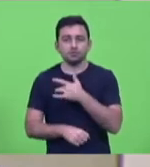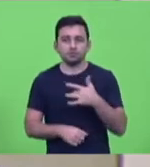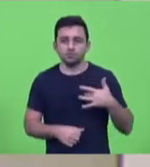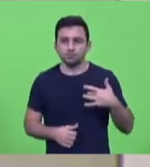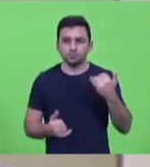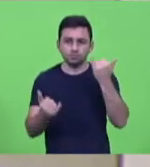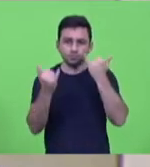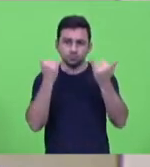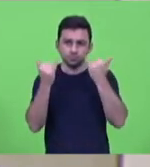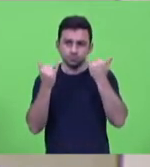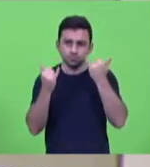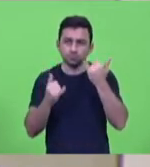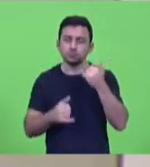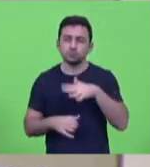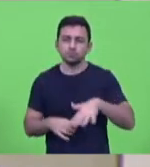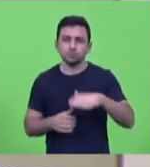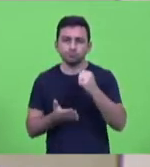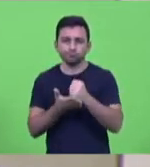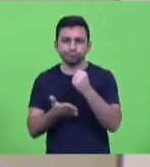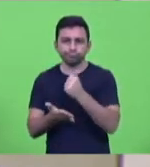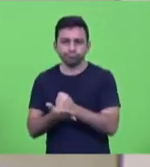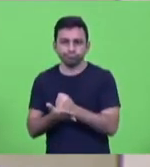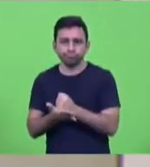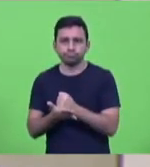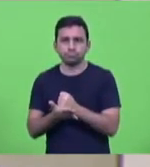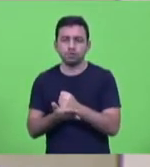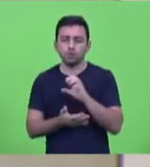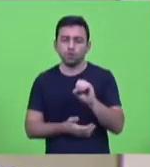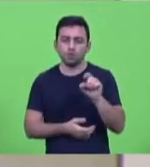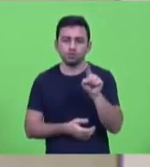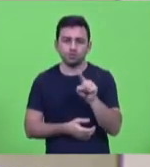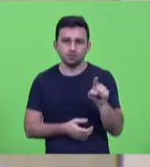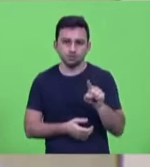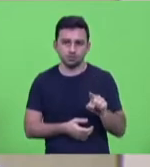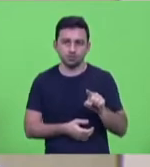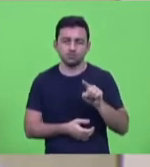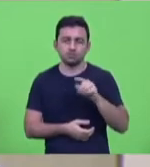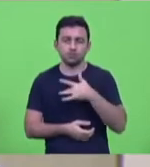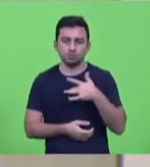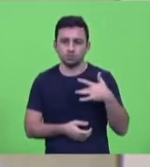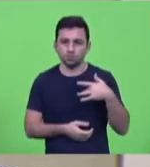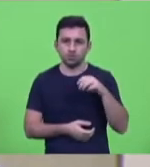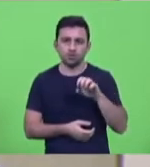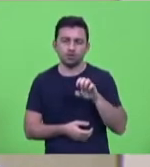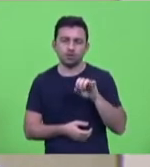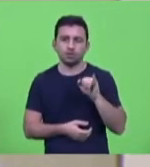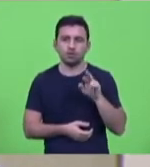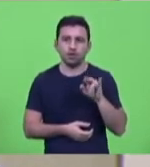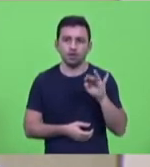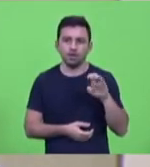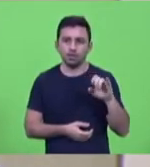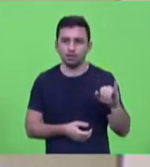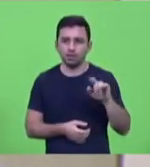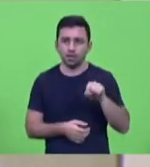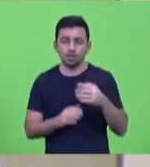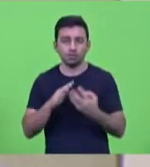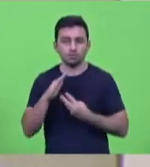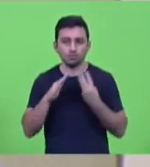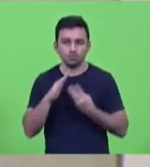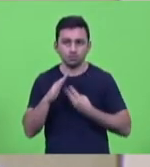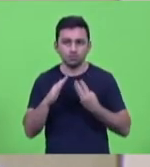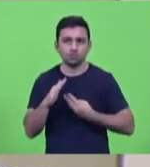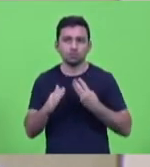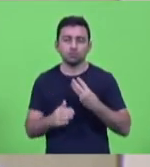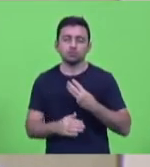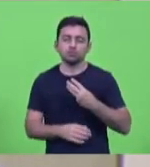informações acerca do contrato firmado com a OZZ Saúde, Eireli, cujo objeto é a terceirização do SAMU.